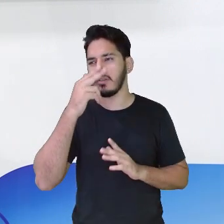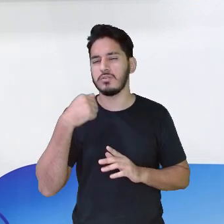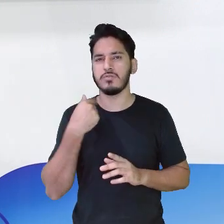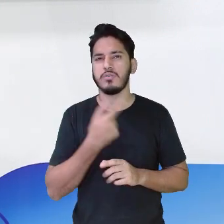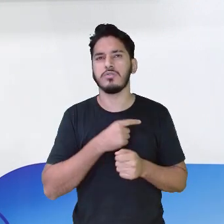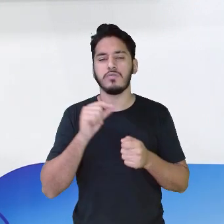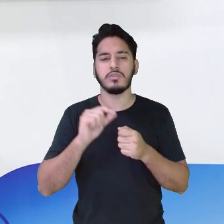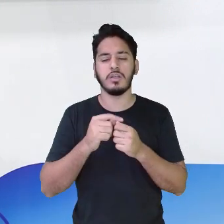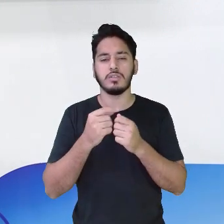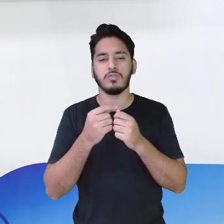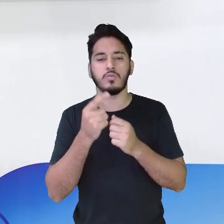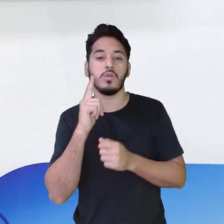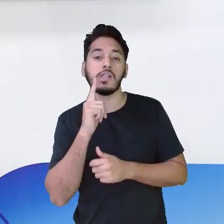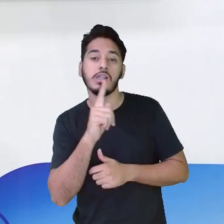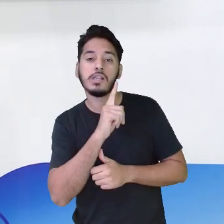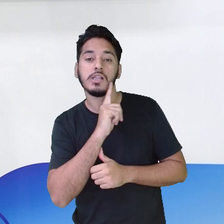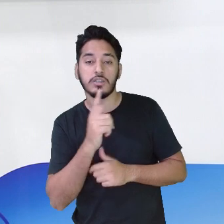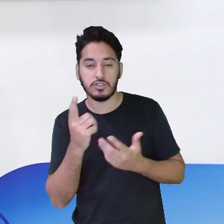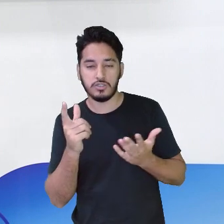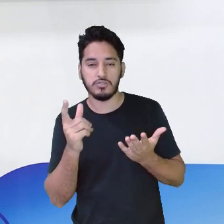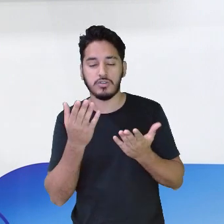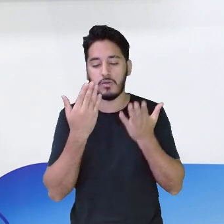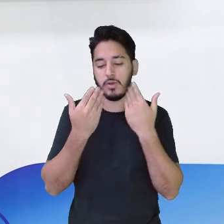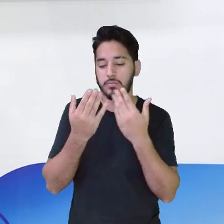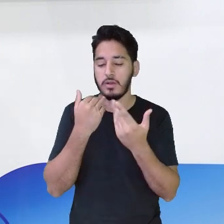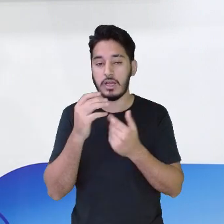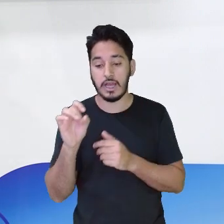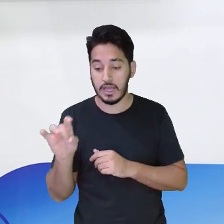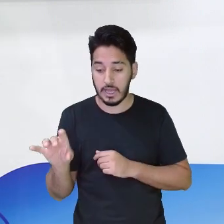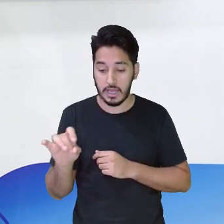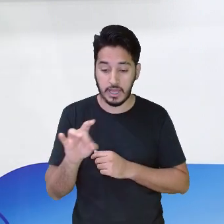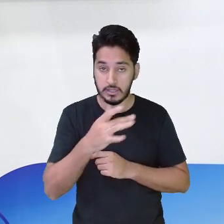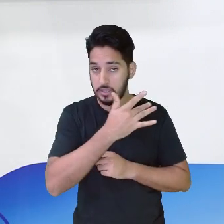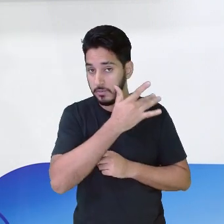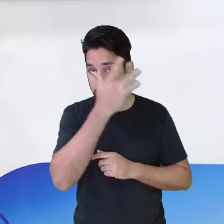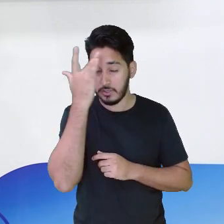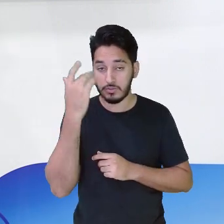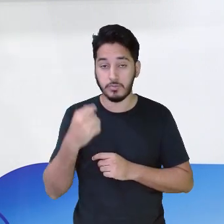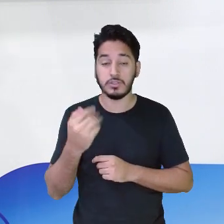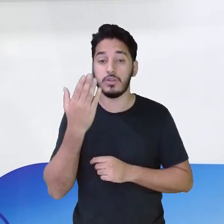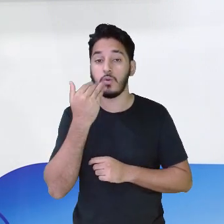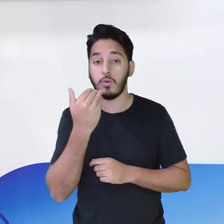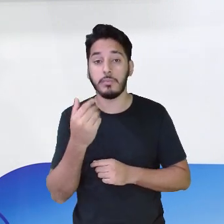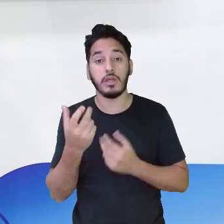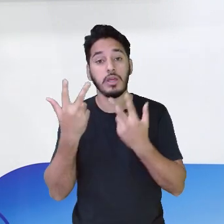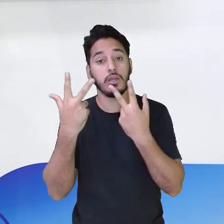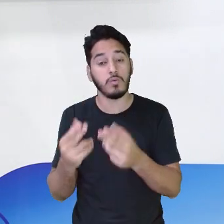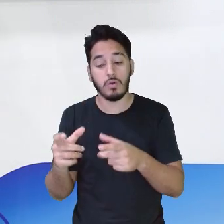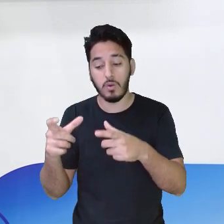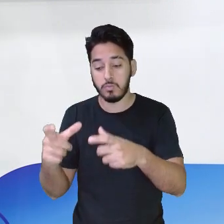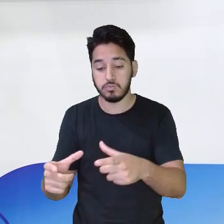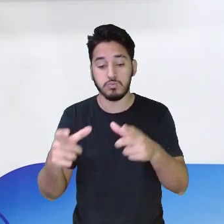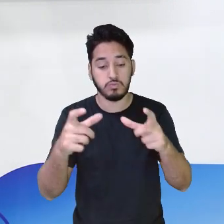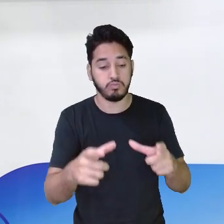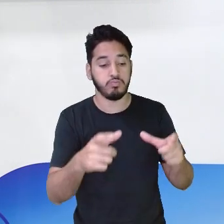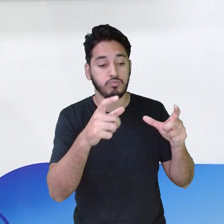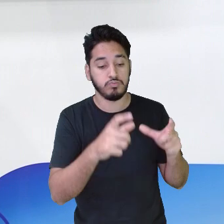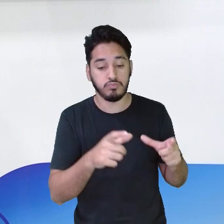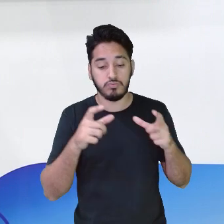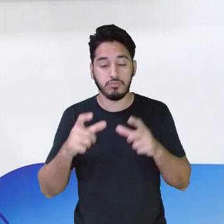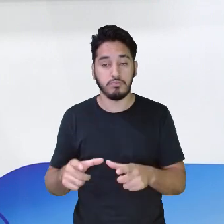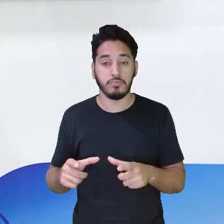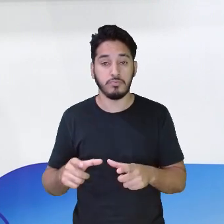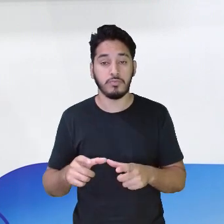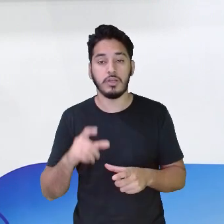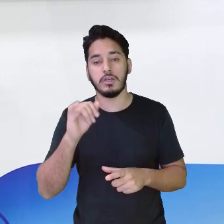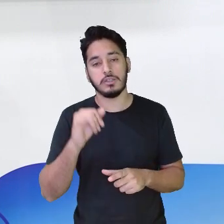fizesse um lanche no final de semana. Cada pessoa da família tem que comer a mesma quantidade do lanche. Se